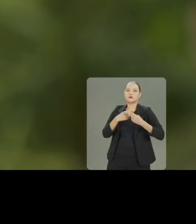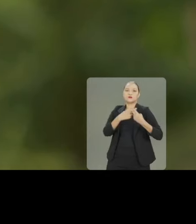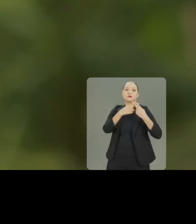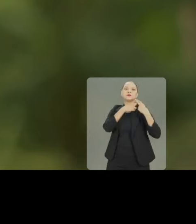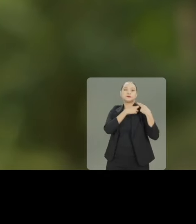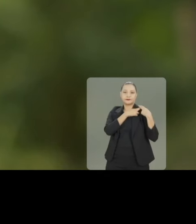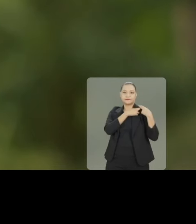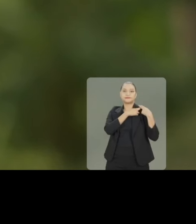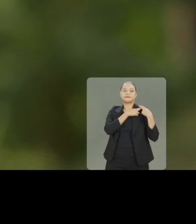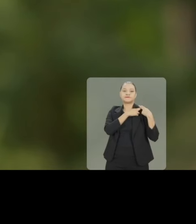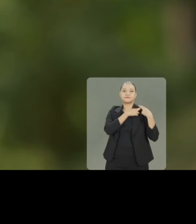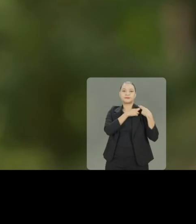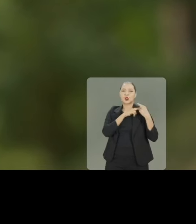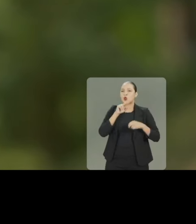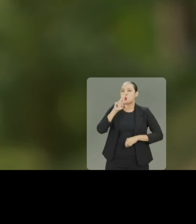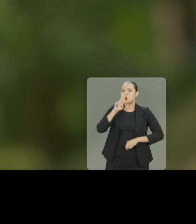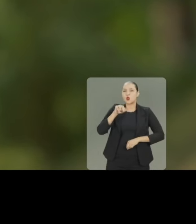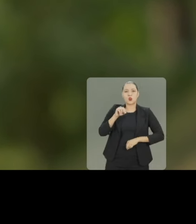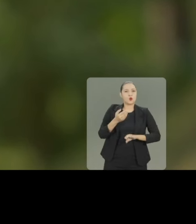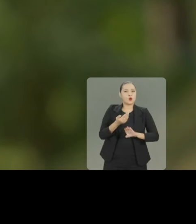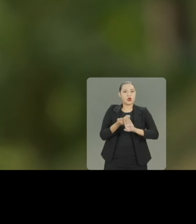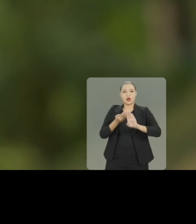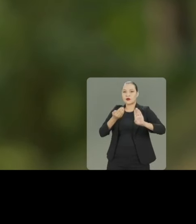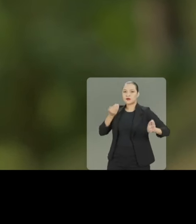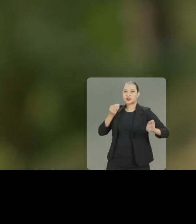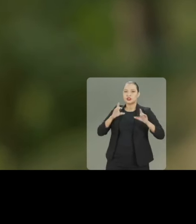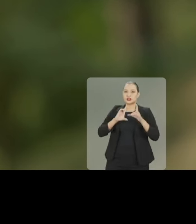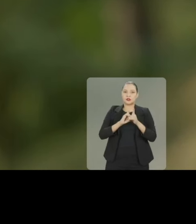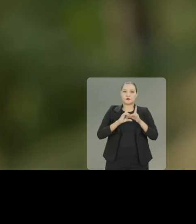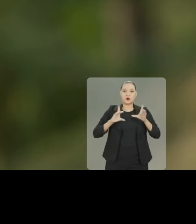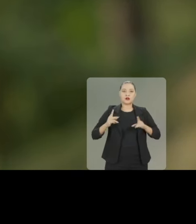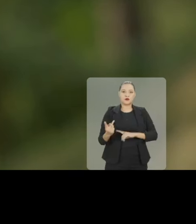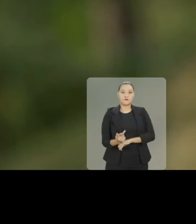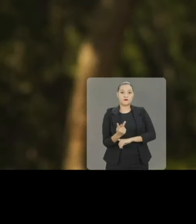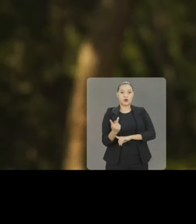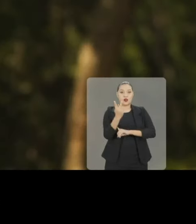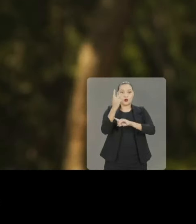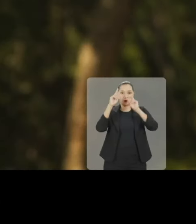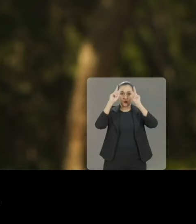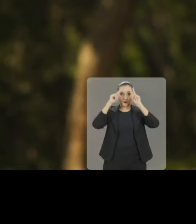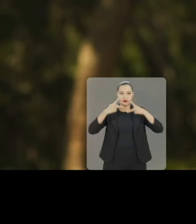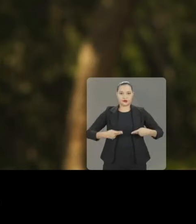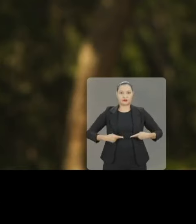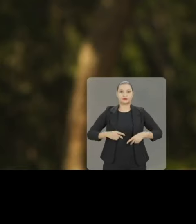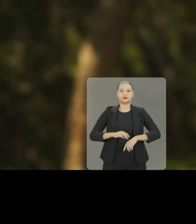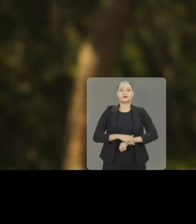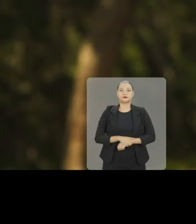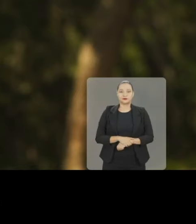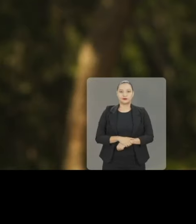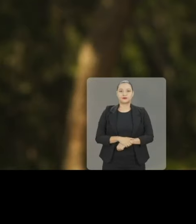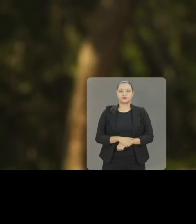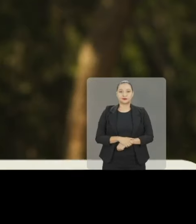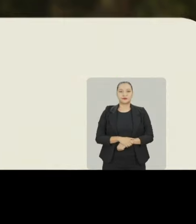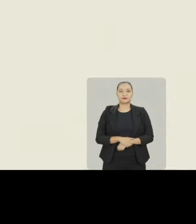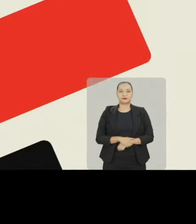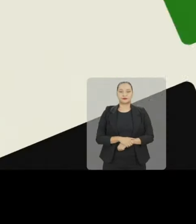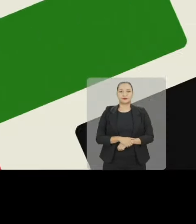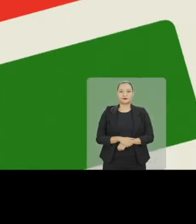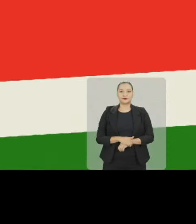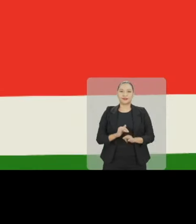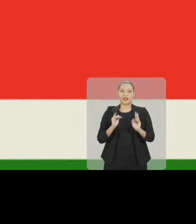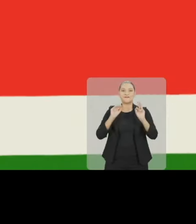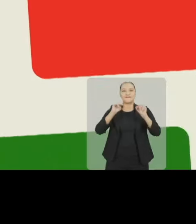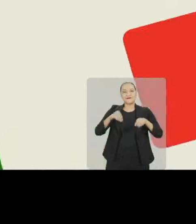é certamente um compromisso inafastável com a democracia, com os valores civilizatórios e humanitários.